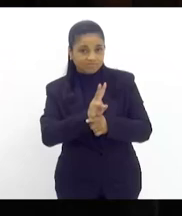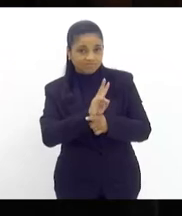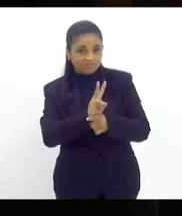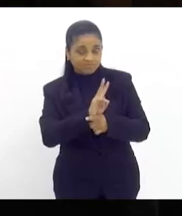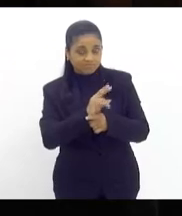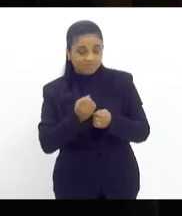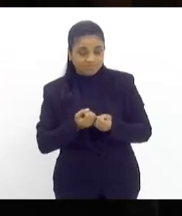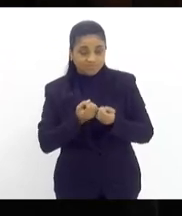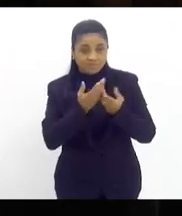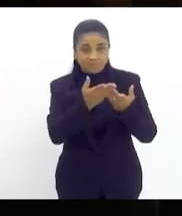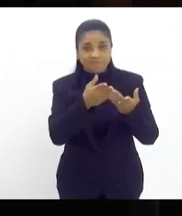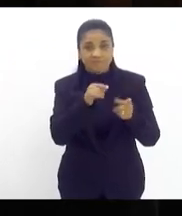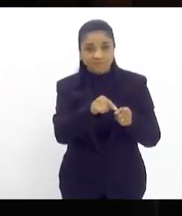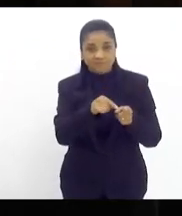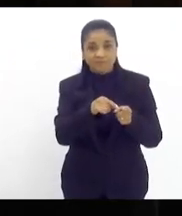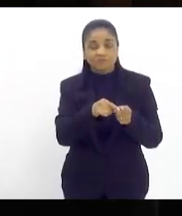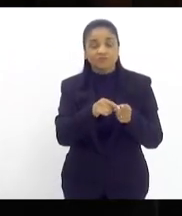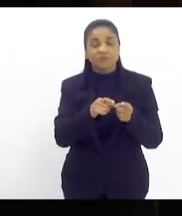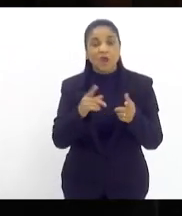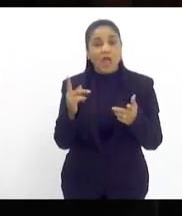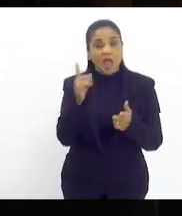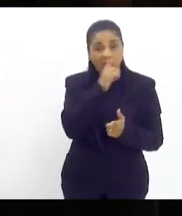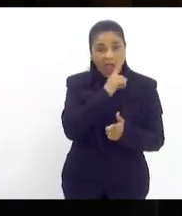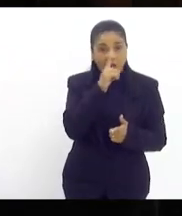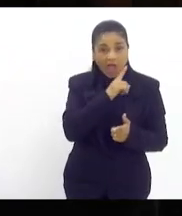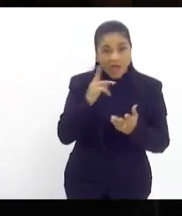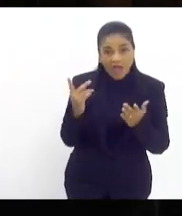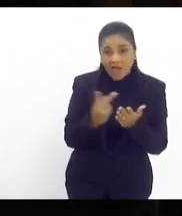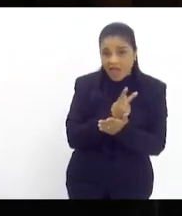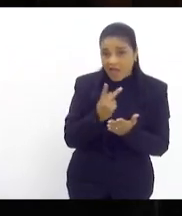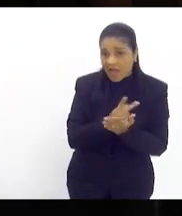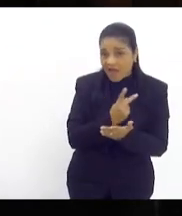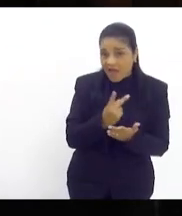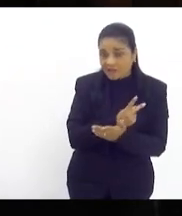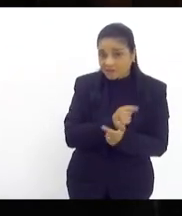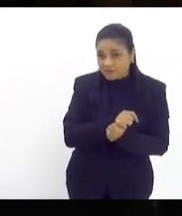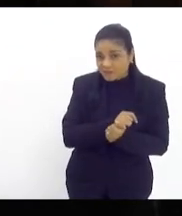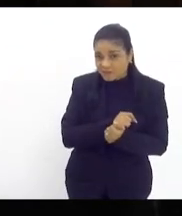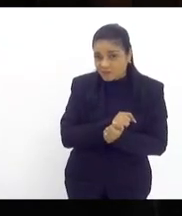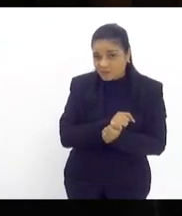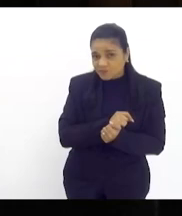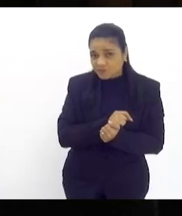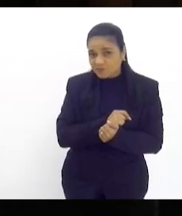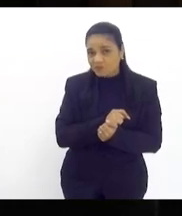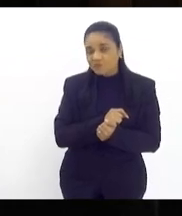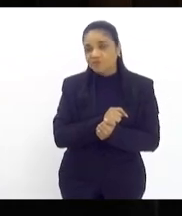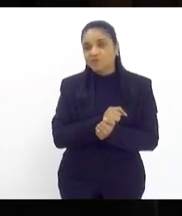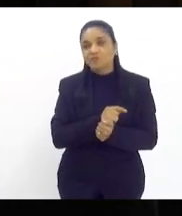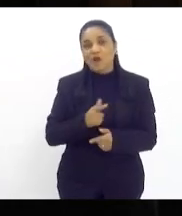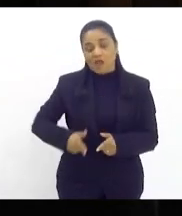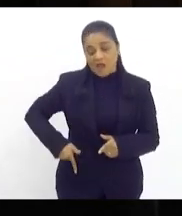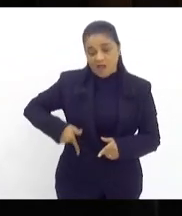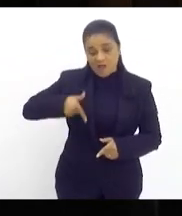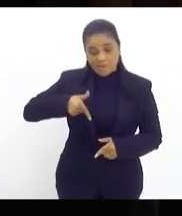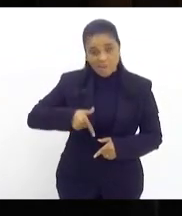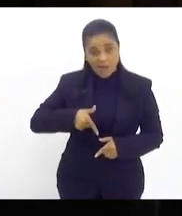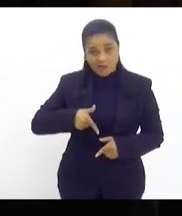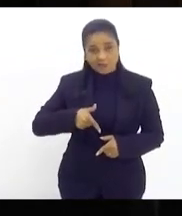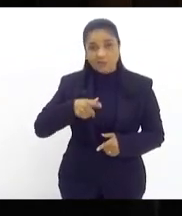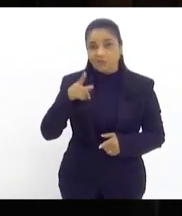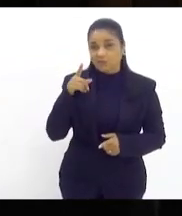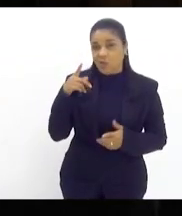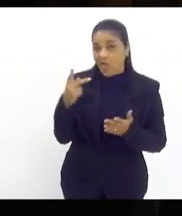clandestinamente portanto um aparato armado clandestinamente